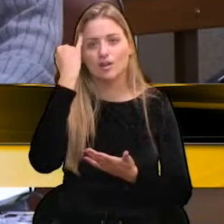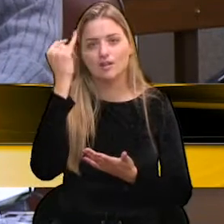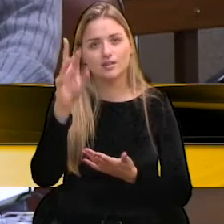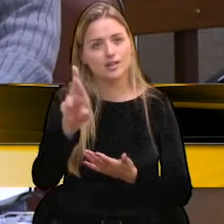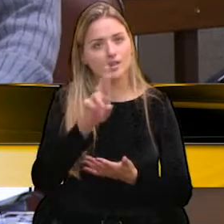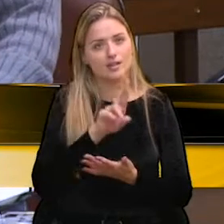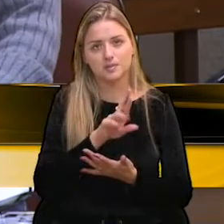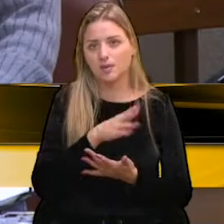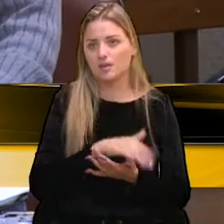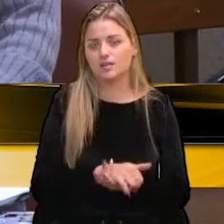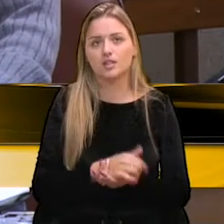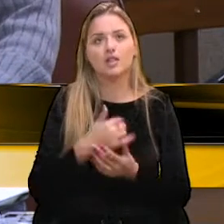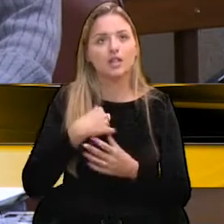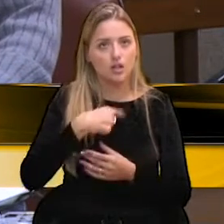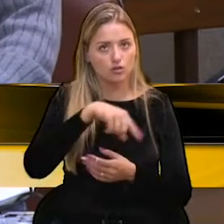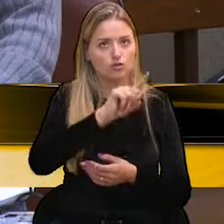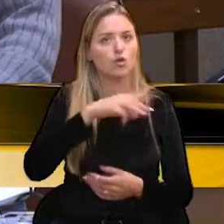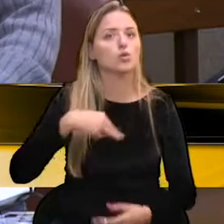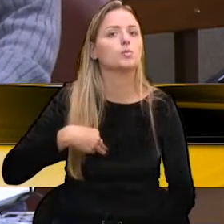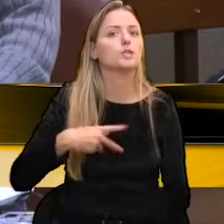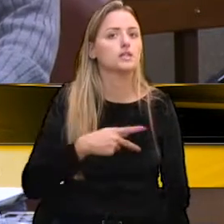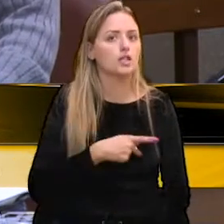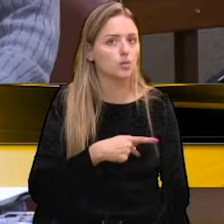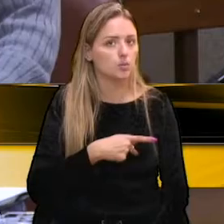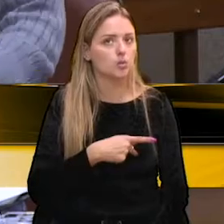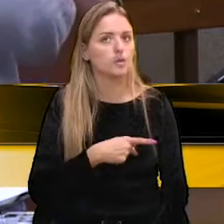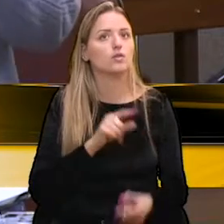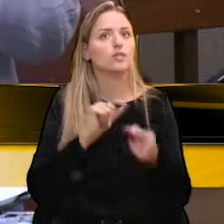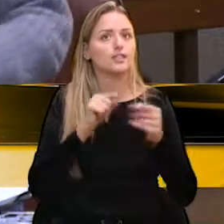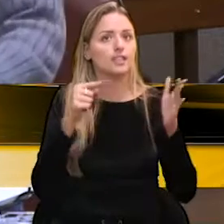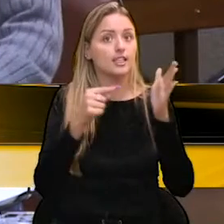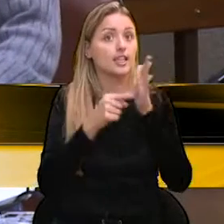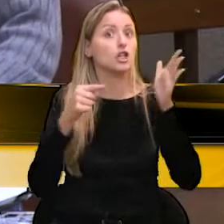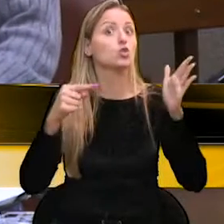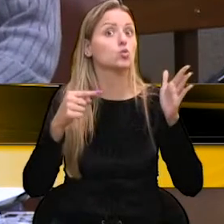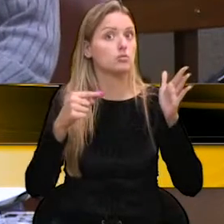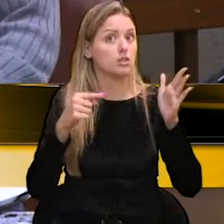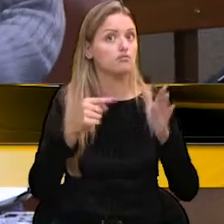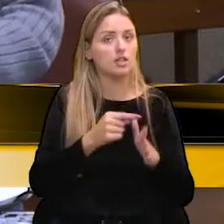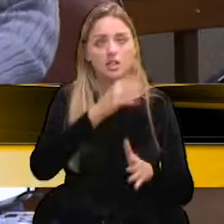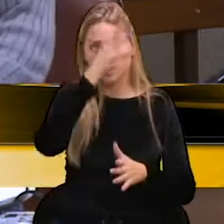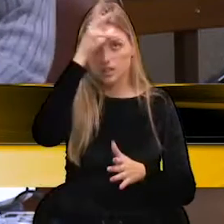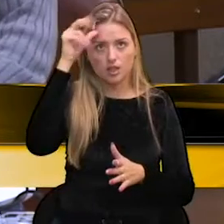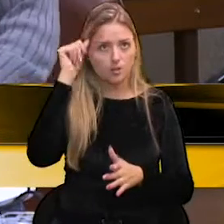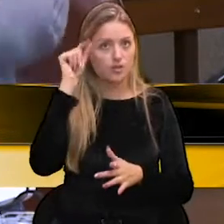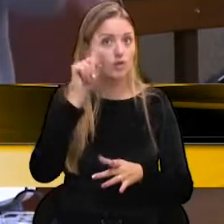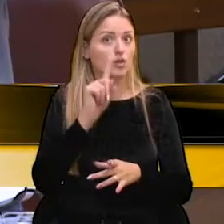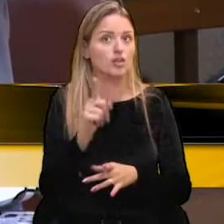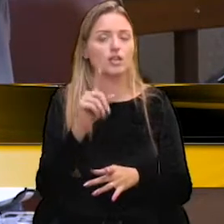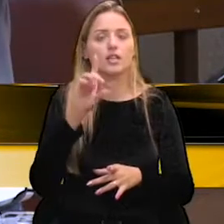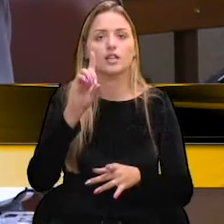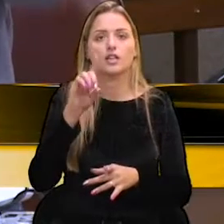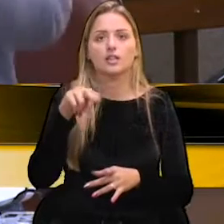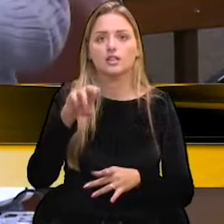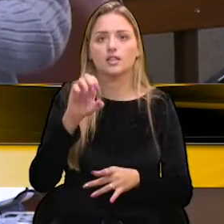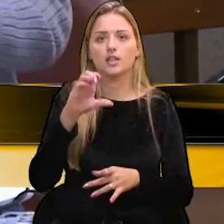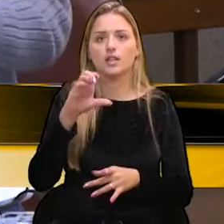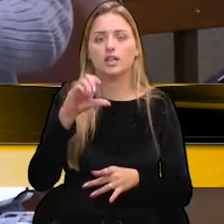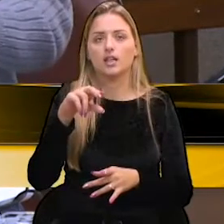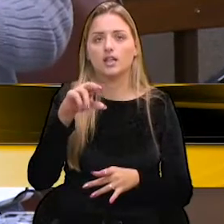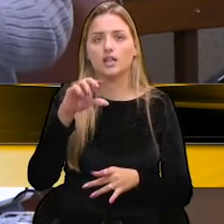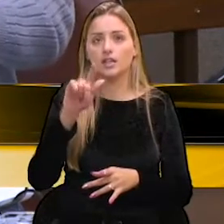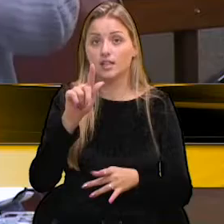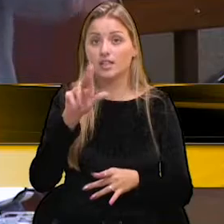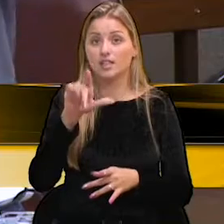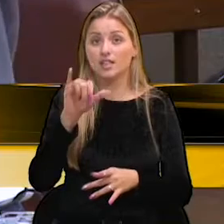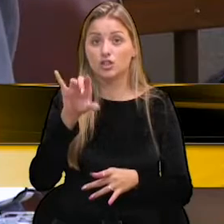tá? Eu irei ao Ministério Público apresentar essa denúncia gravíssima por omissão do poder público, negligência, porque é uma verba não do